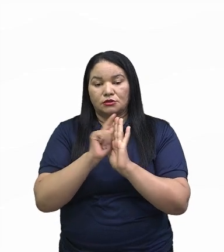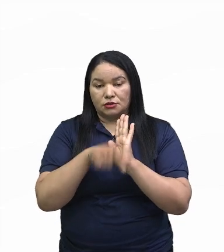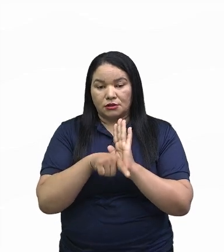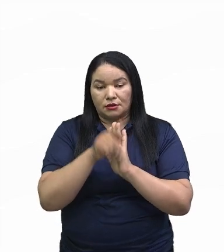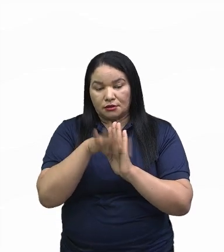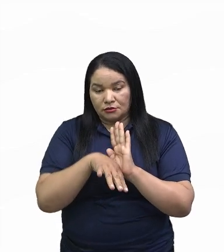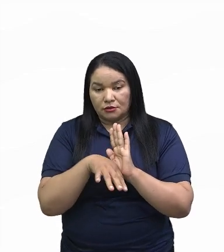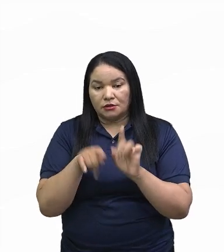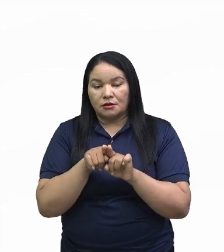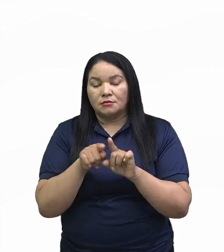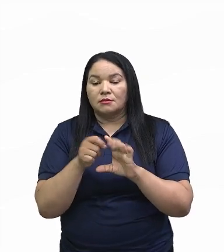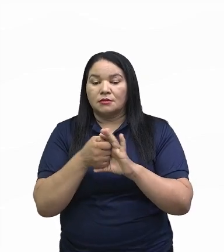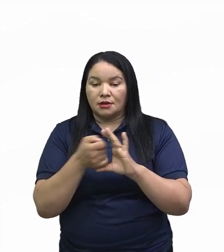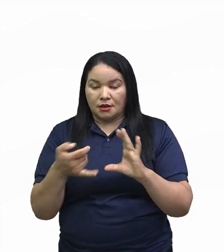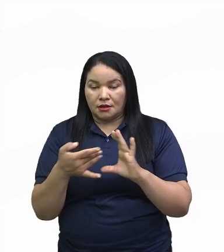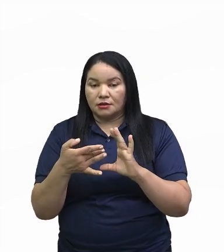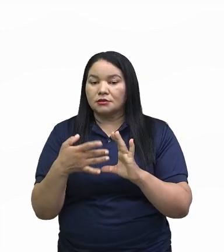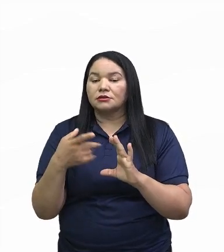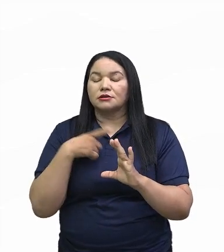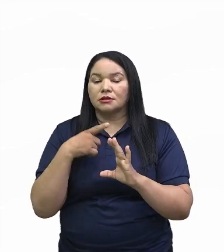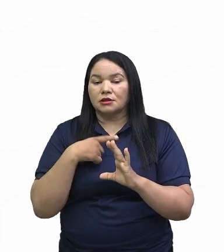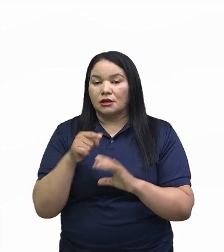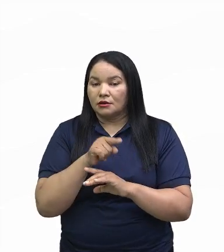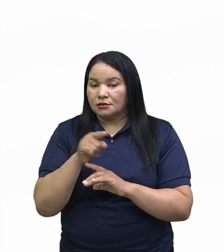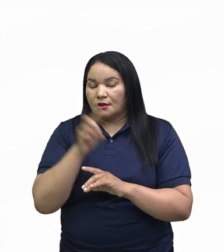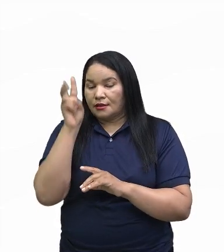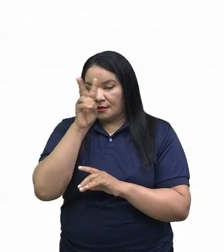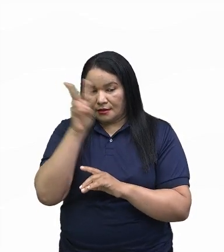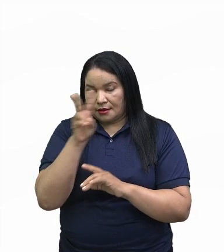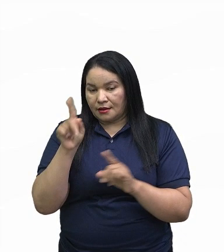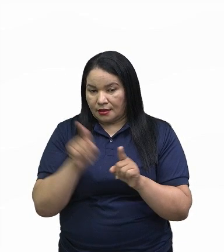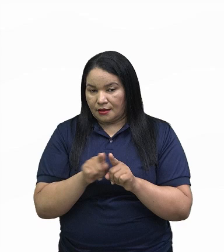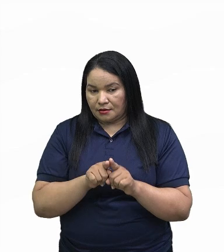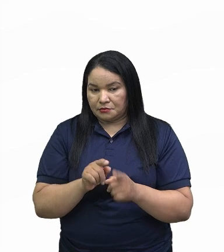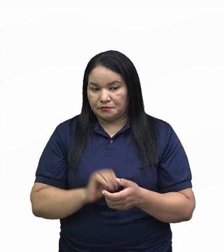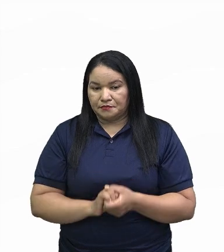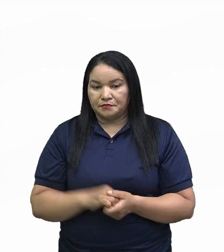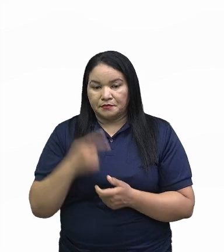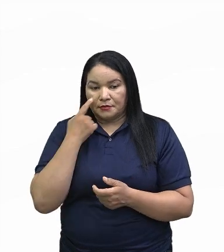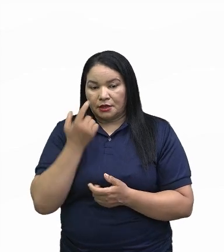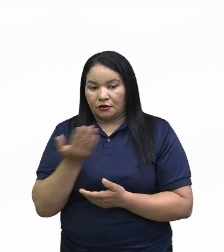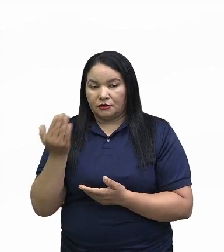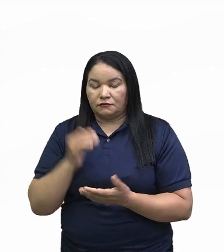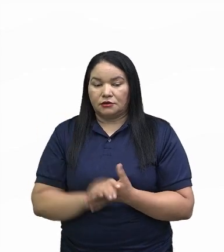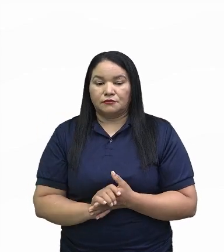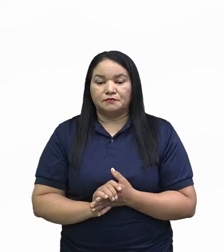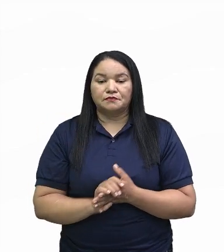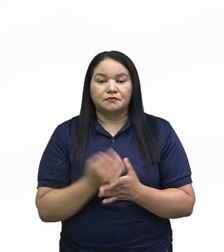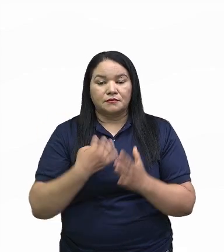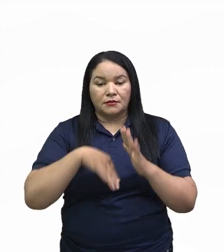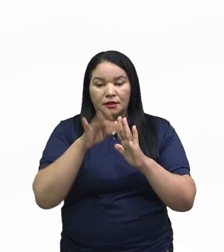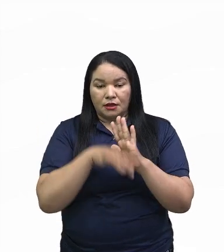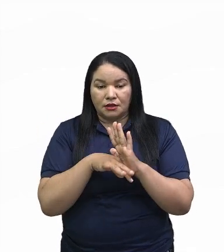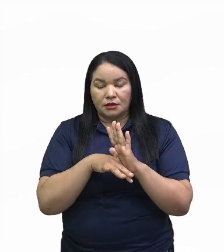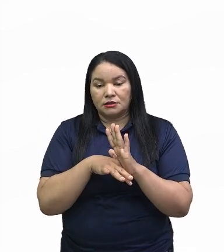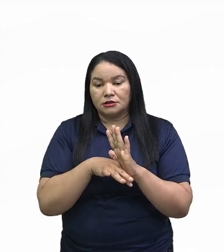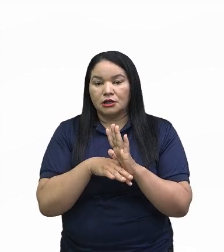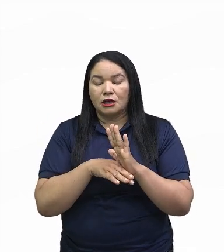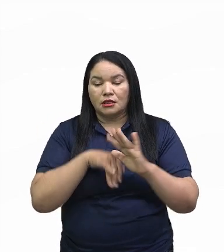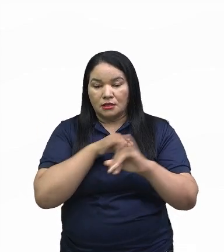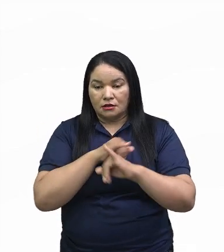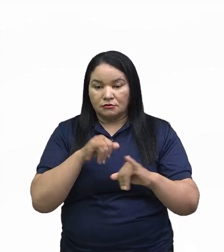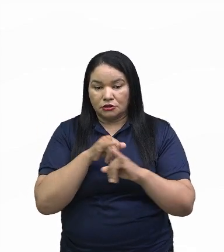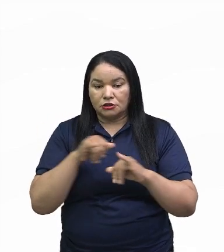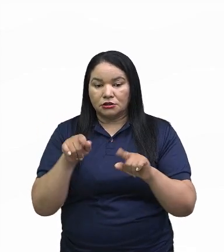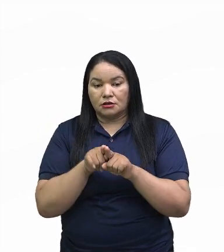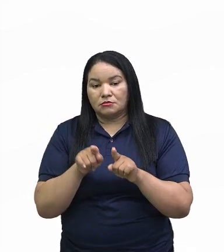Então, isso é importante também vocês relembrarem aqui, olha. Então, os textos da notícia,